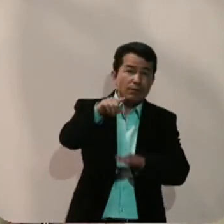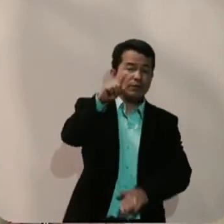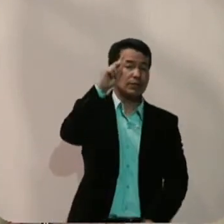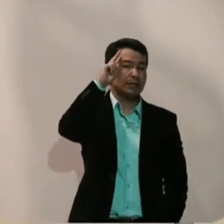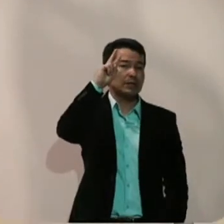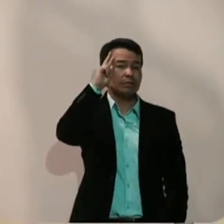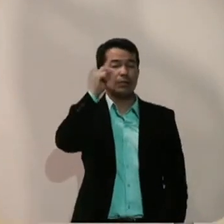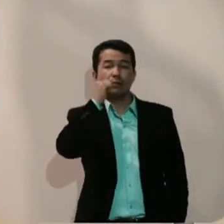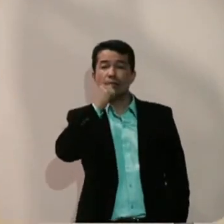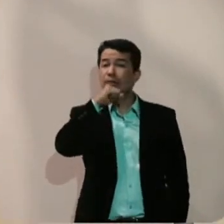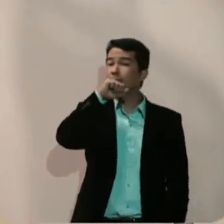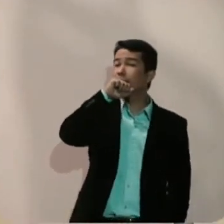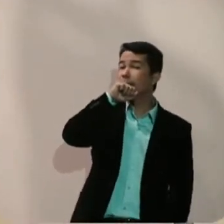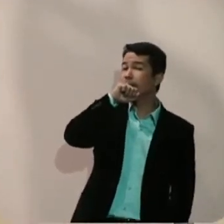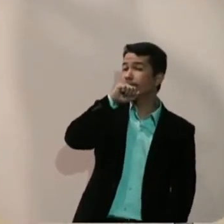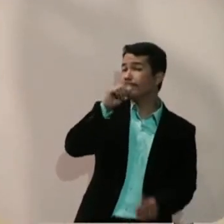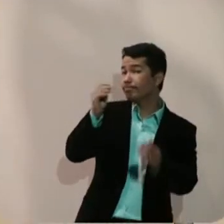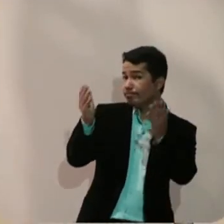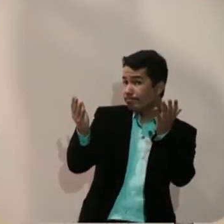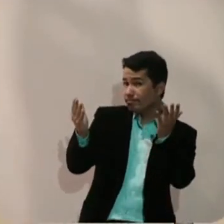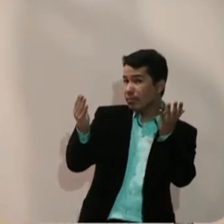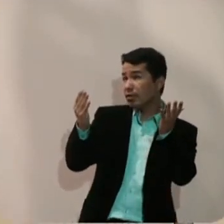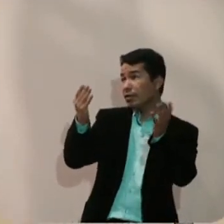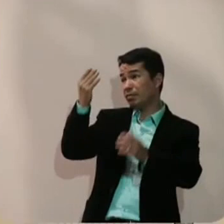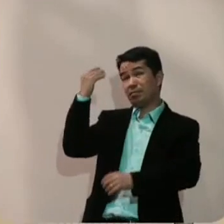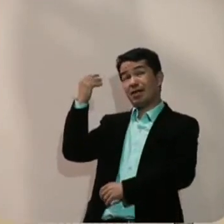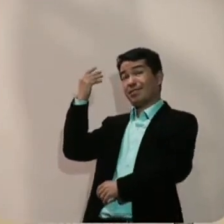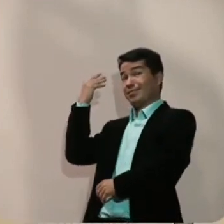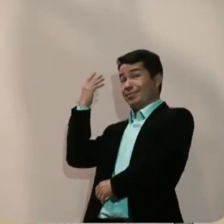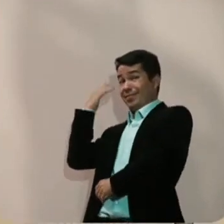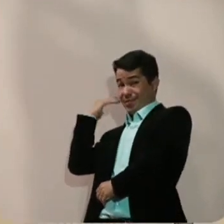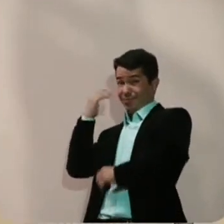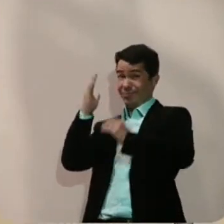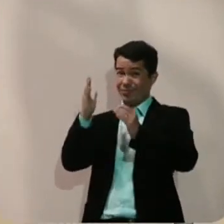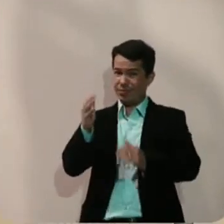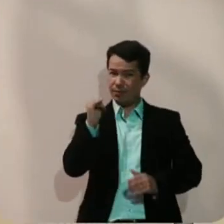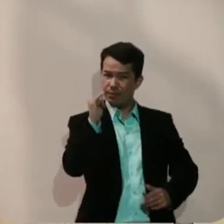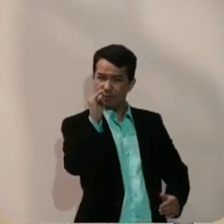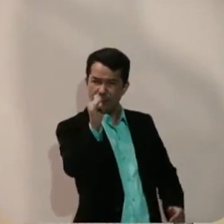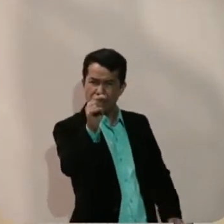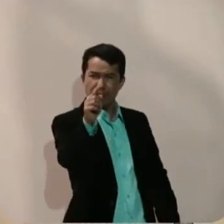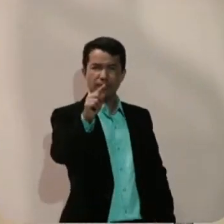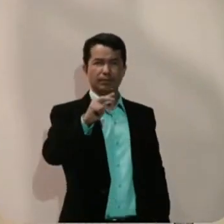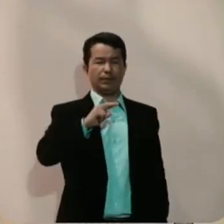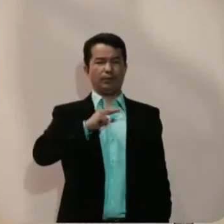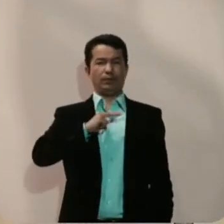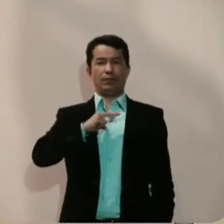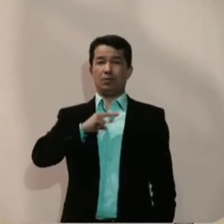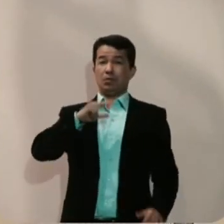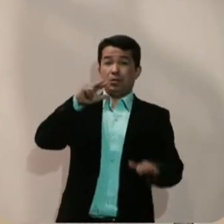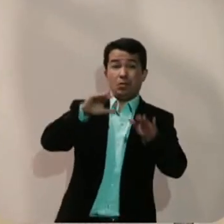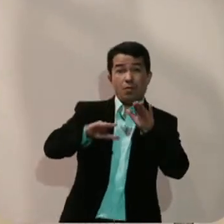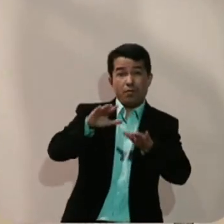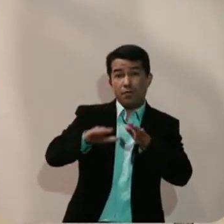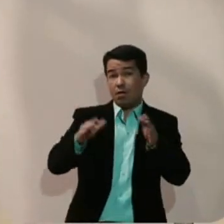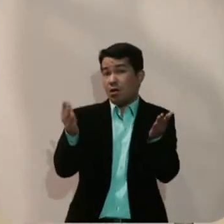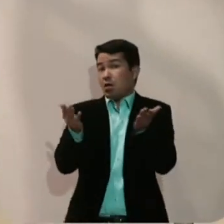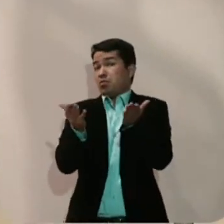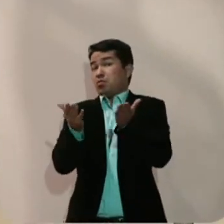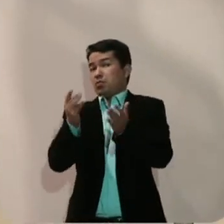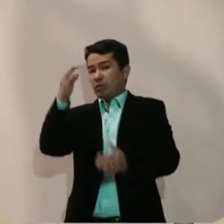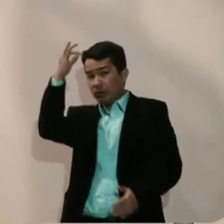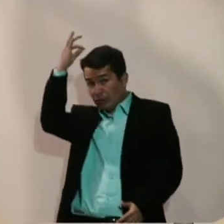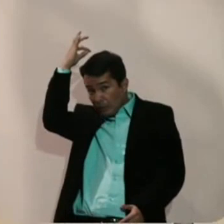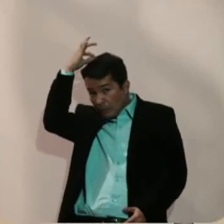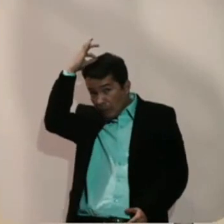para Jesus. Talvez nessa hora o Espírito Santo esteja dizendo, lembra daquele dia que eu te salvei, te